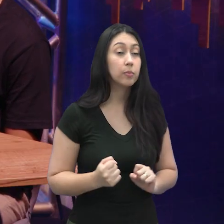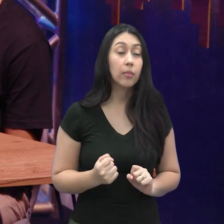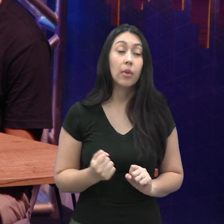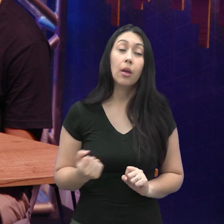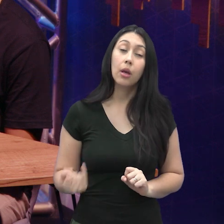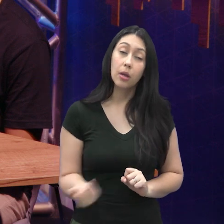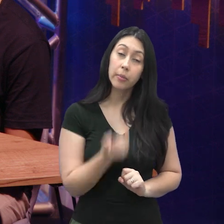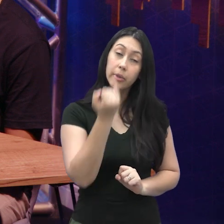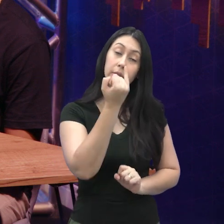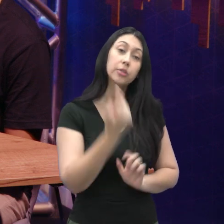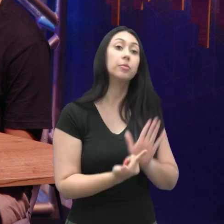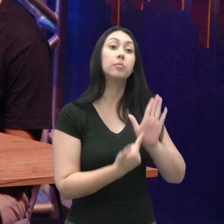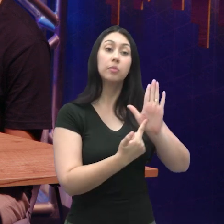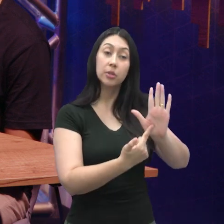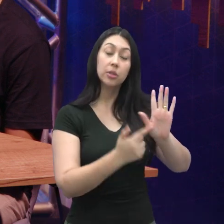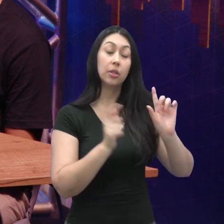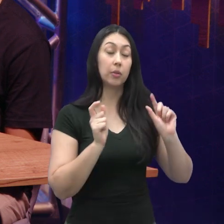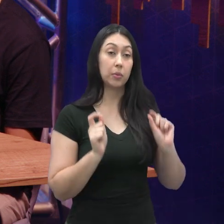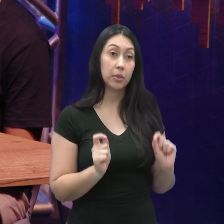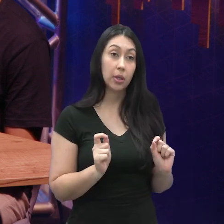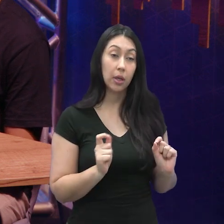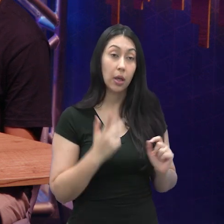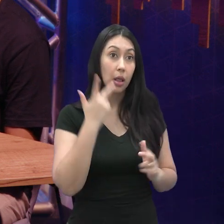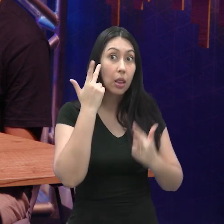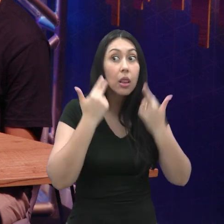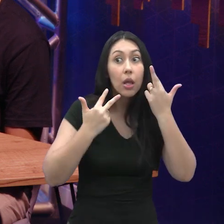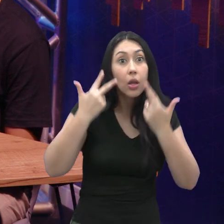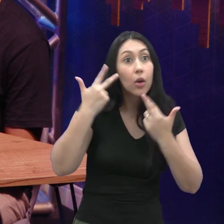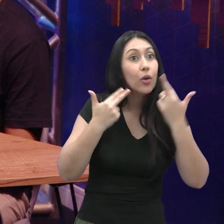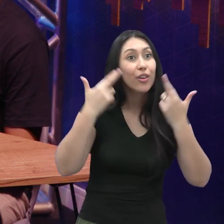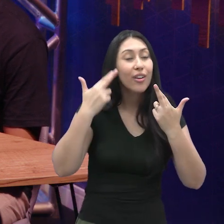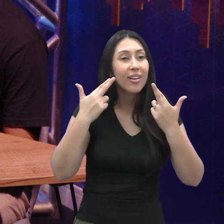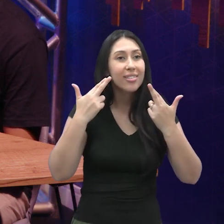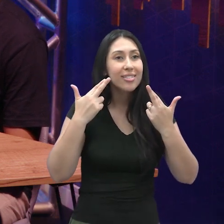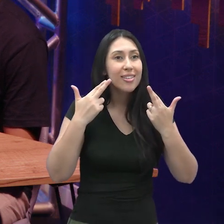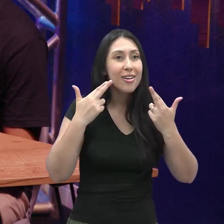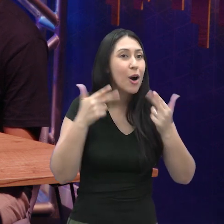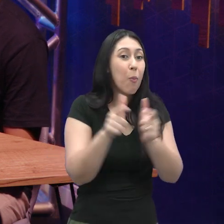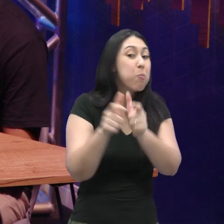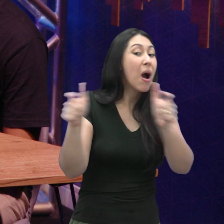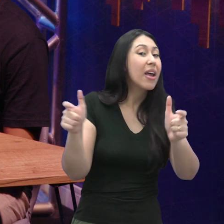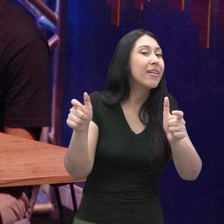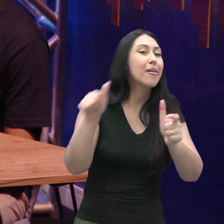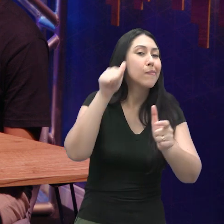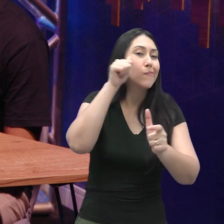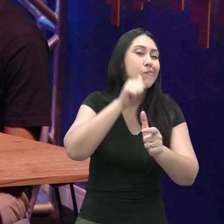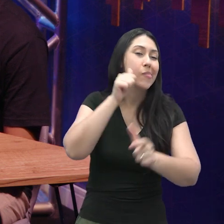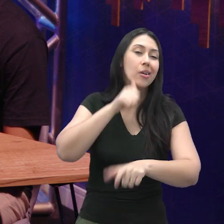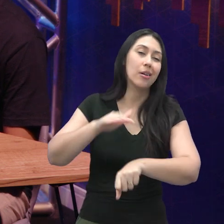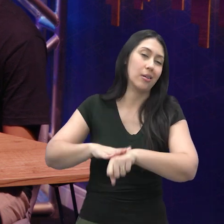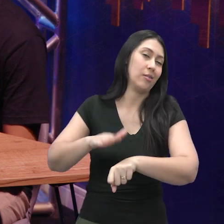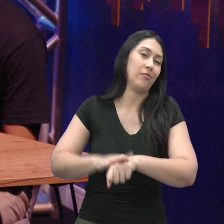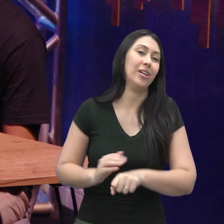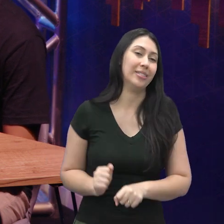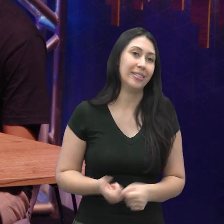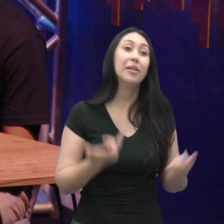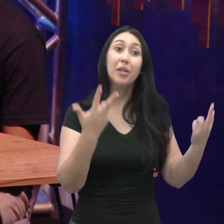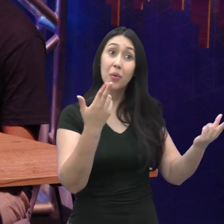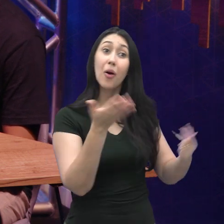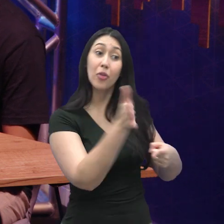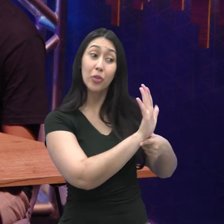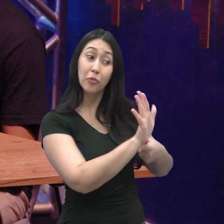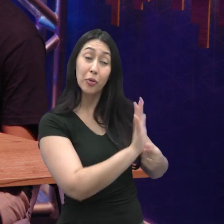que boa parte dessas cirurgias são feitas por mulheres, né? Então, que indica, a gente citou aí o filme A